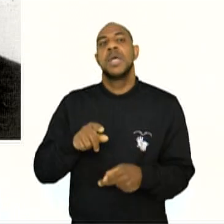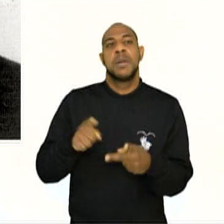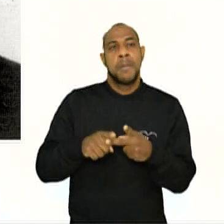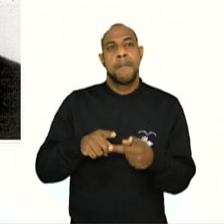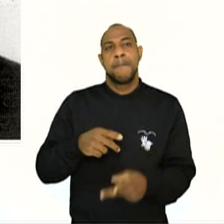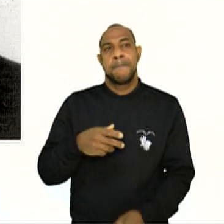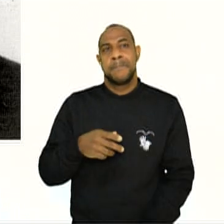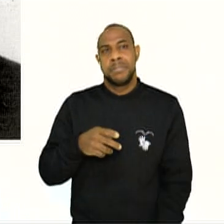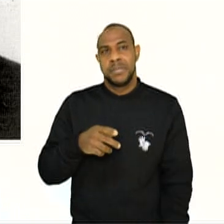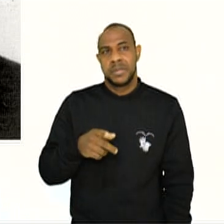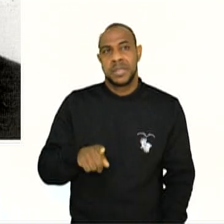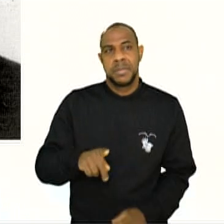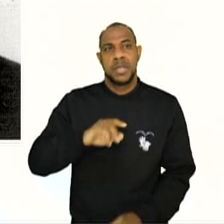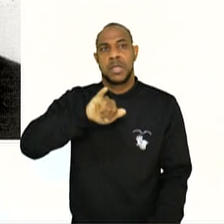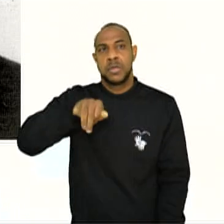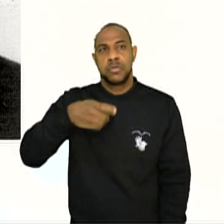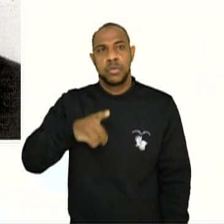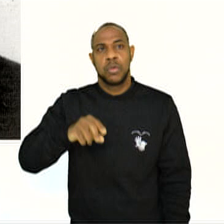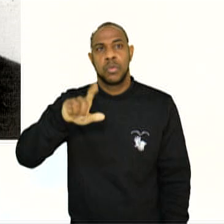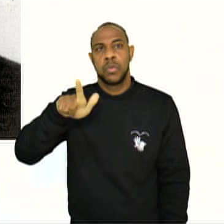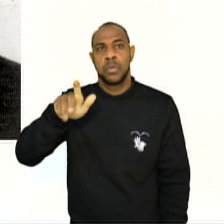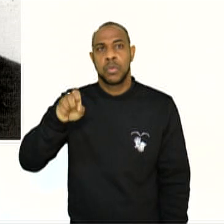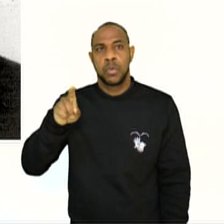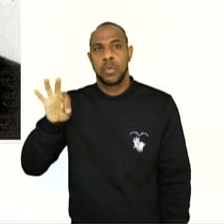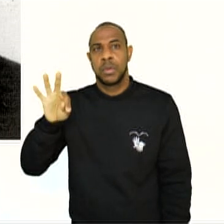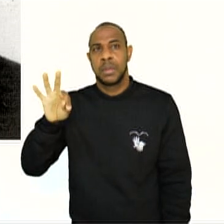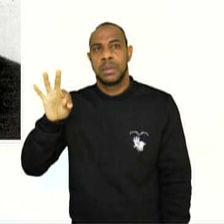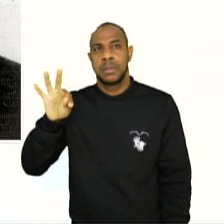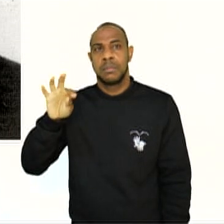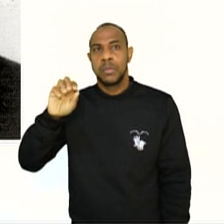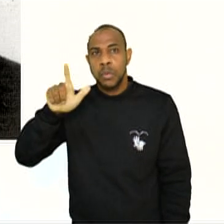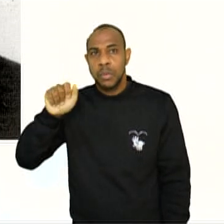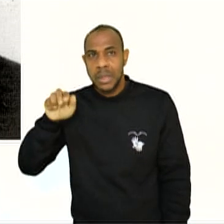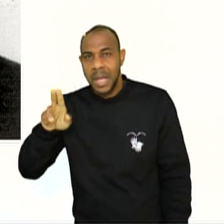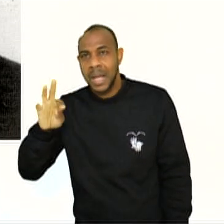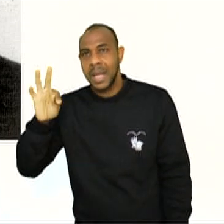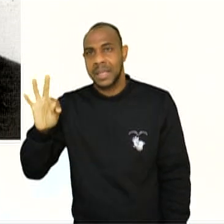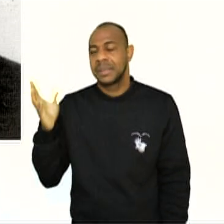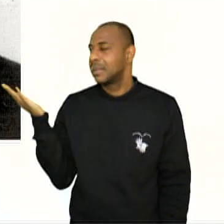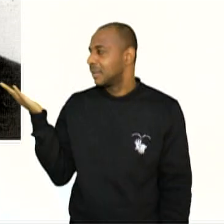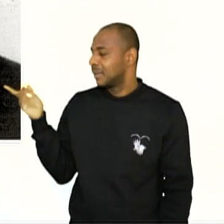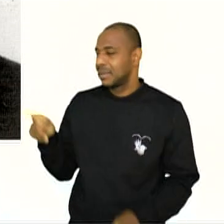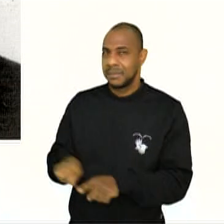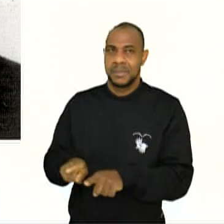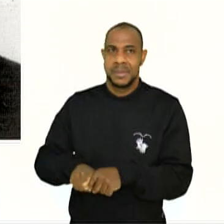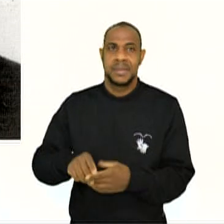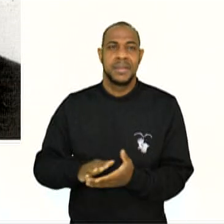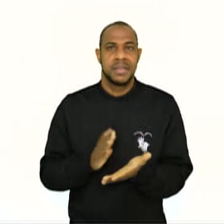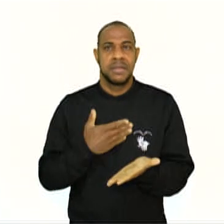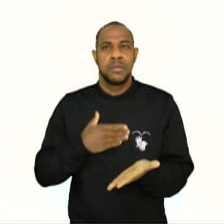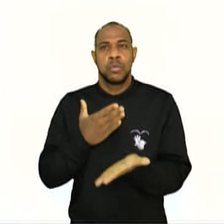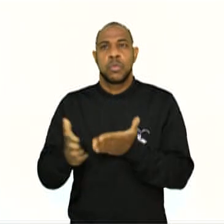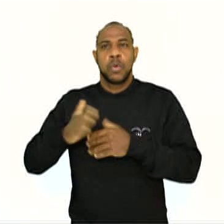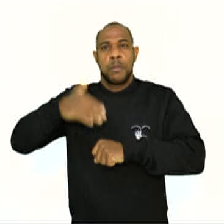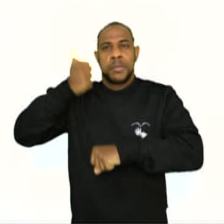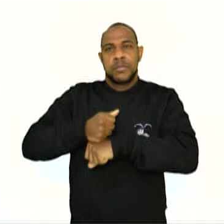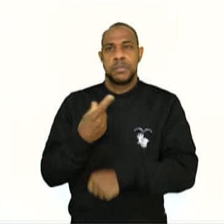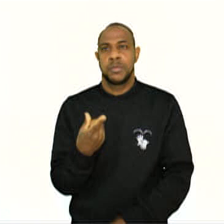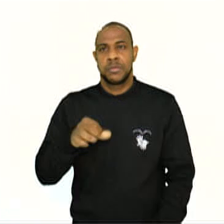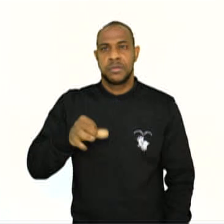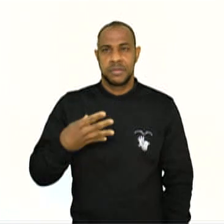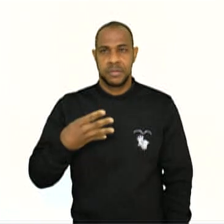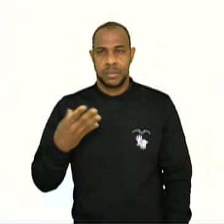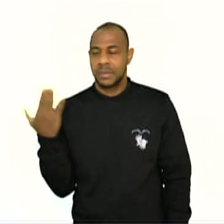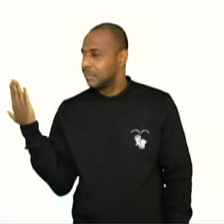acaba exilado, com o golpe militar, o golpe civil-militar de 1964, ok? Muito bem, vamos